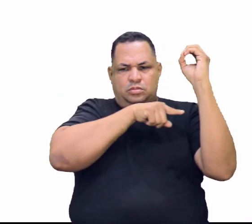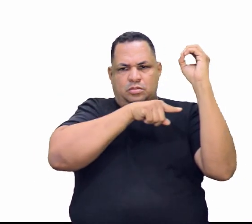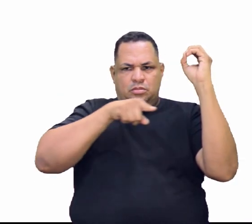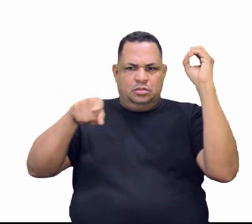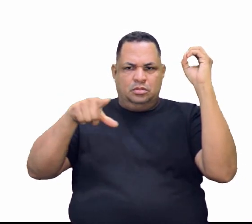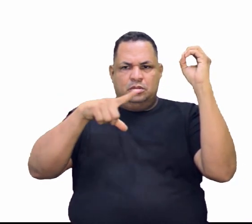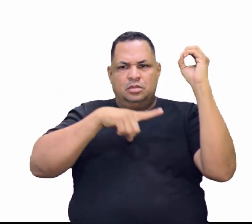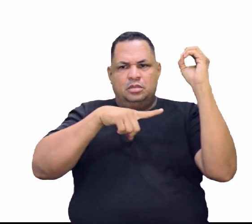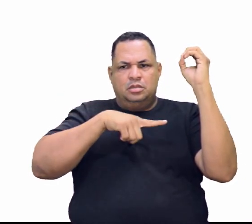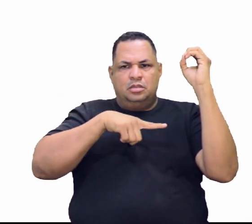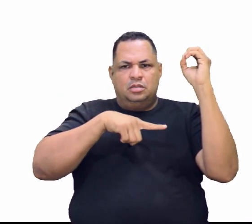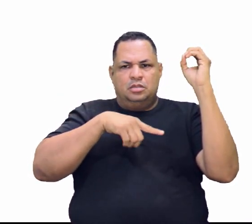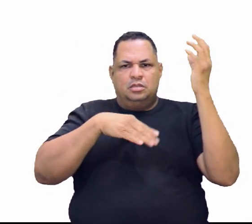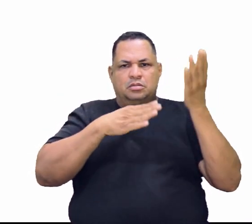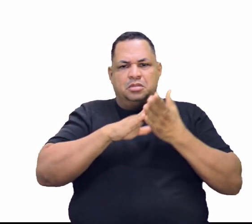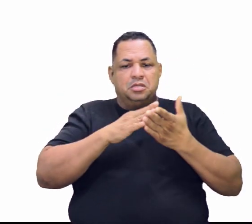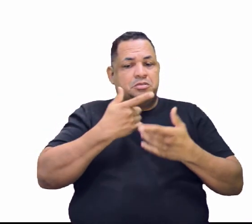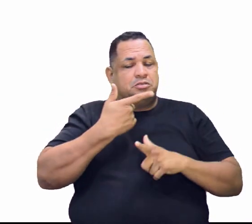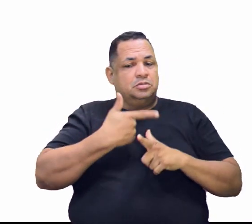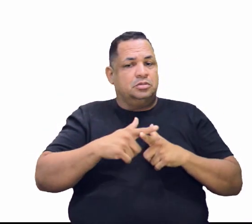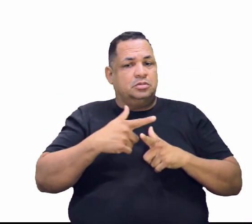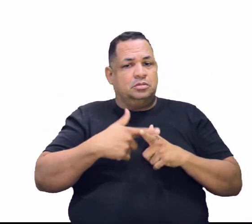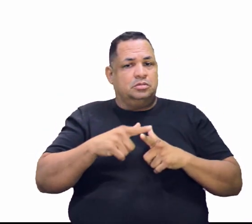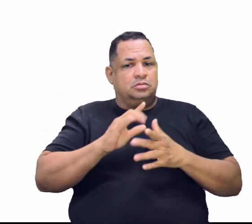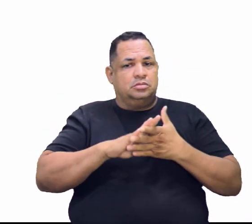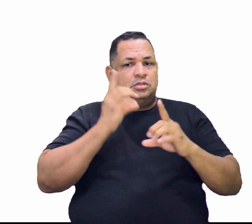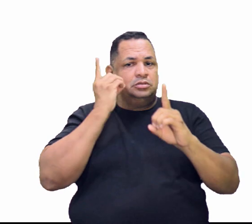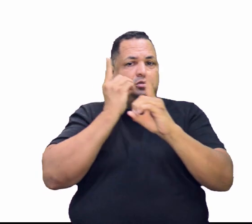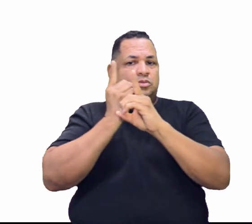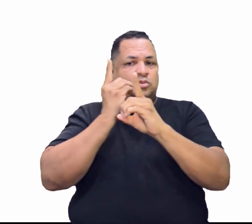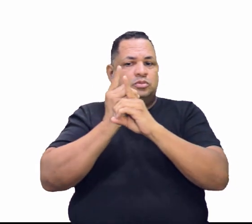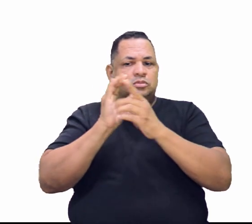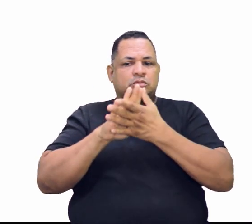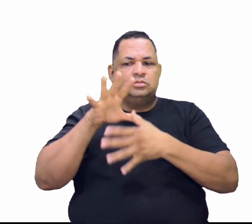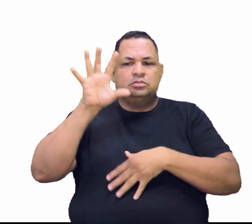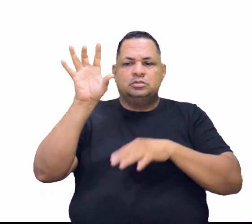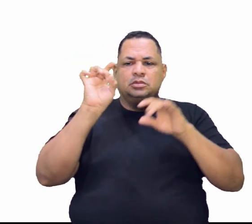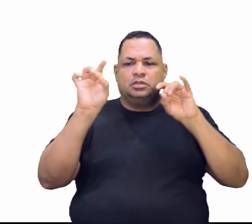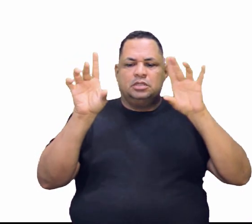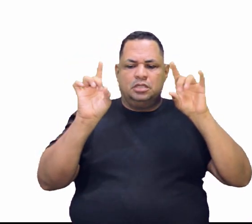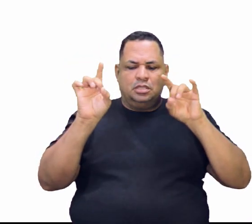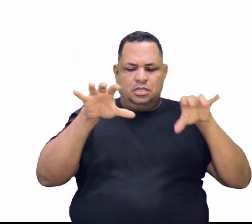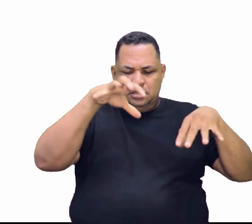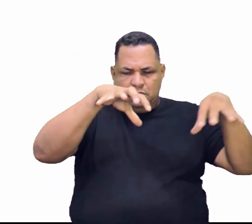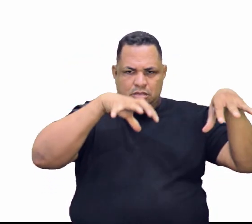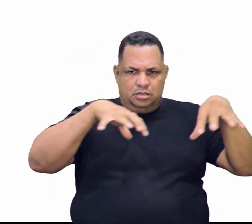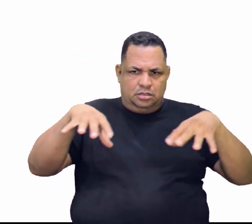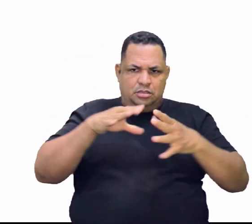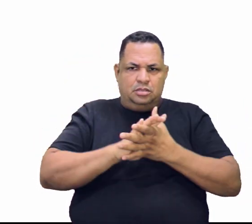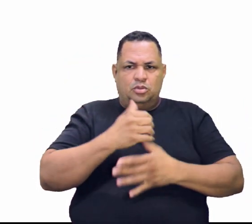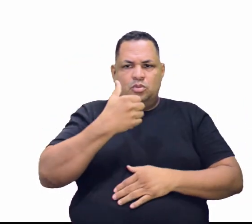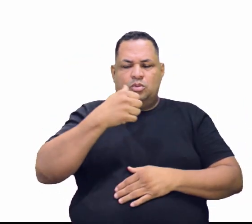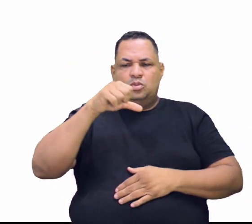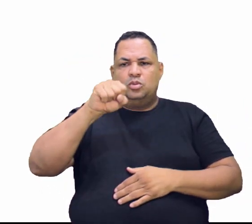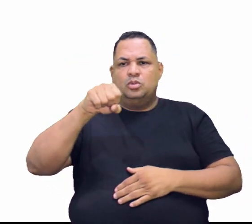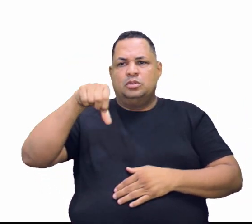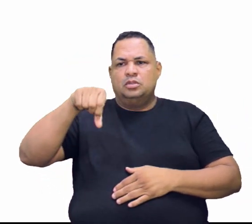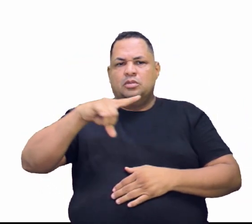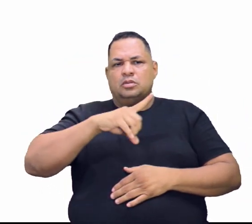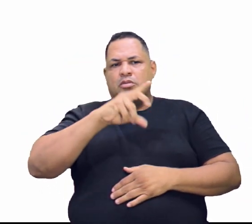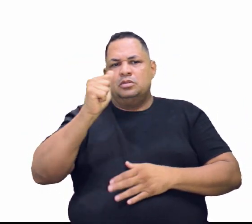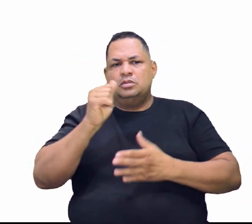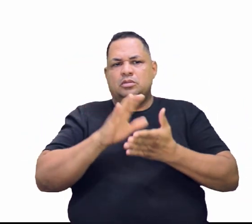ao lugar, após ter chegado ao rio Juruena. Olha só, os caras